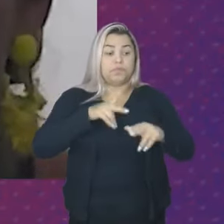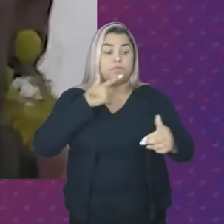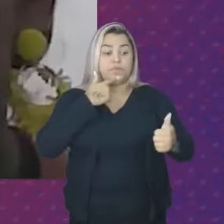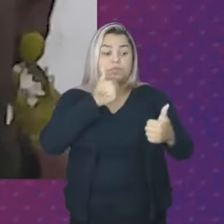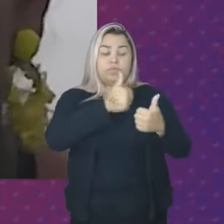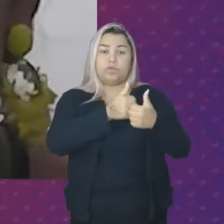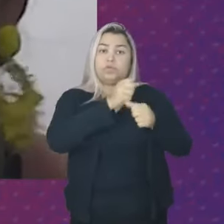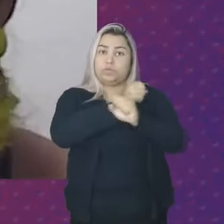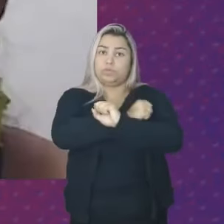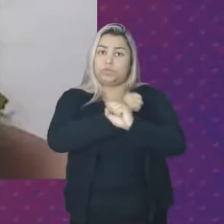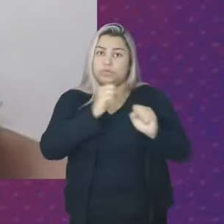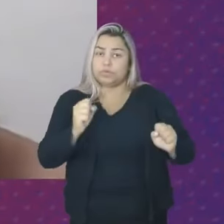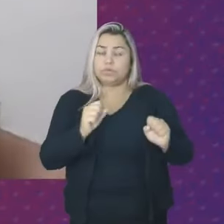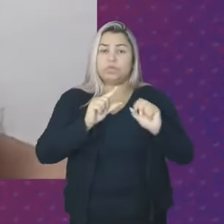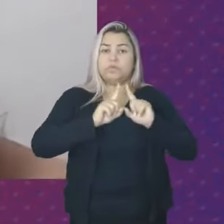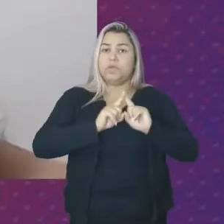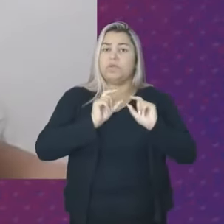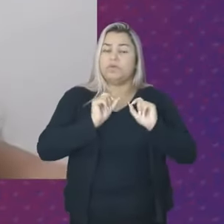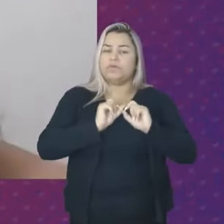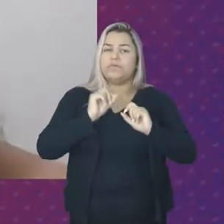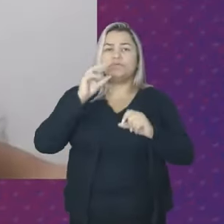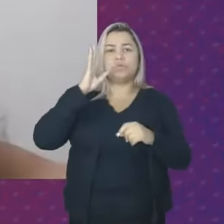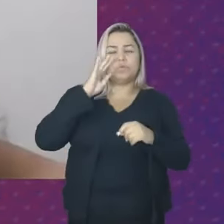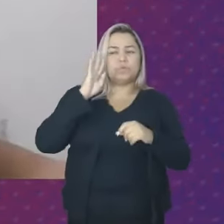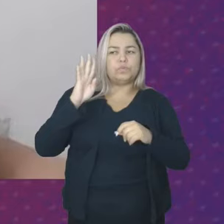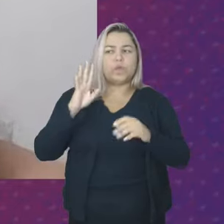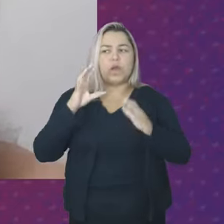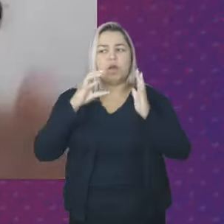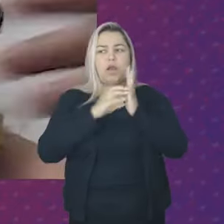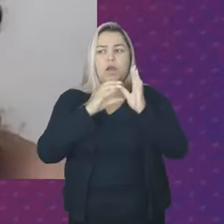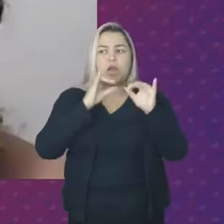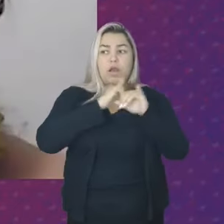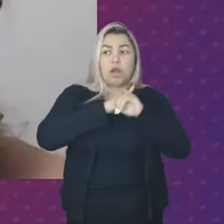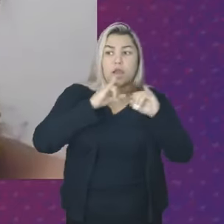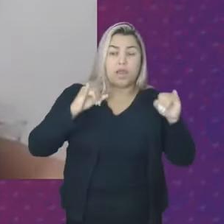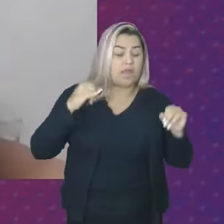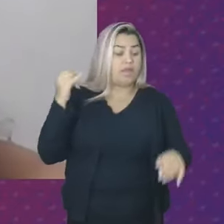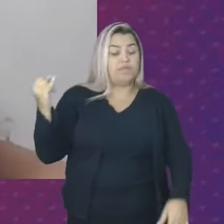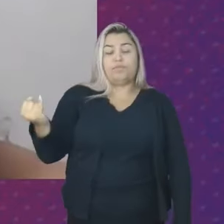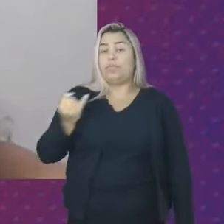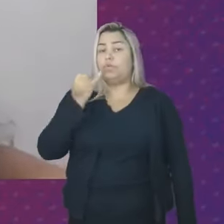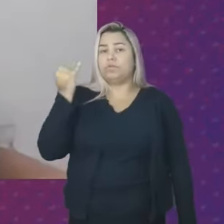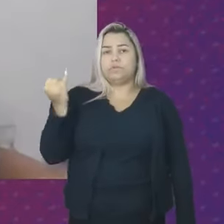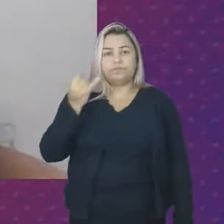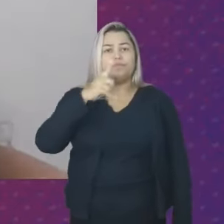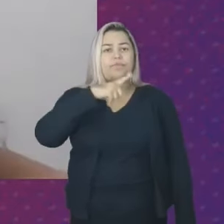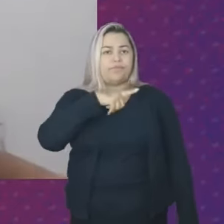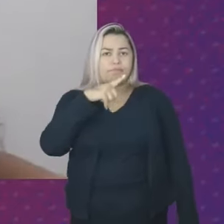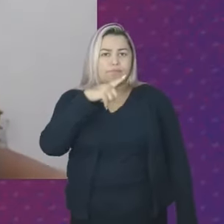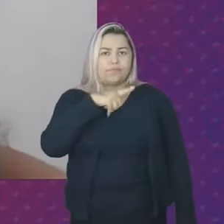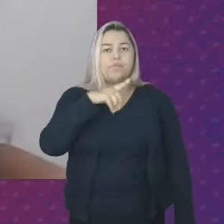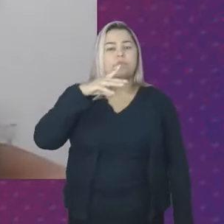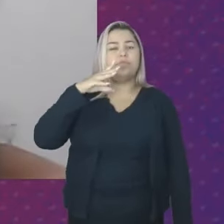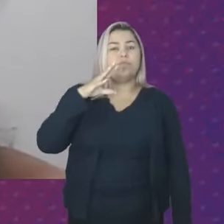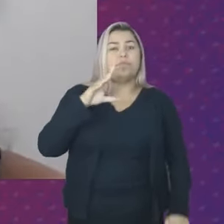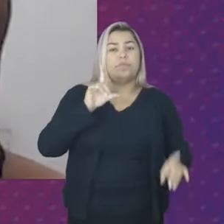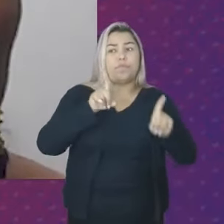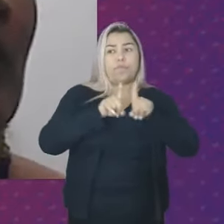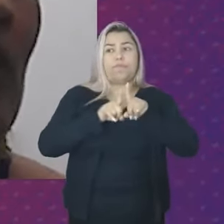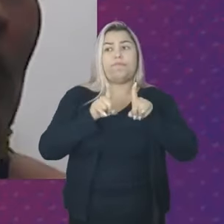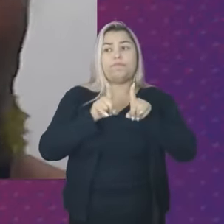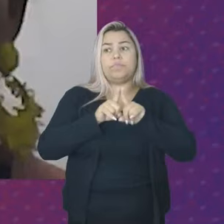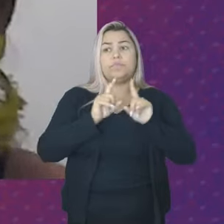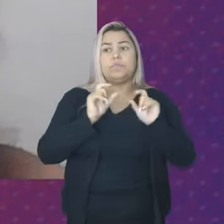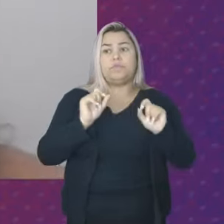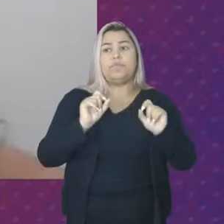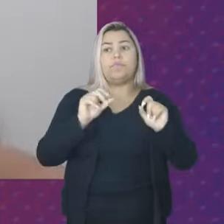próximo possível daquilo que foi idealizado para a campanha. É fundamental que você tenha uma sombra,